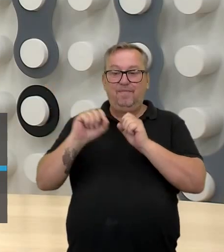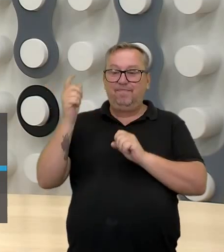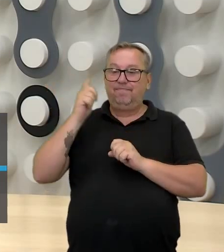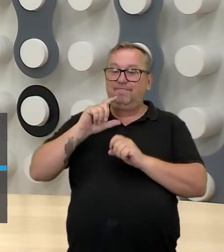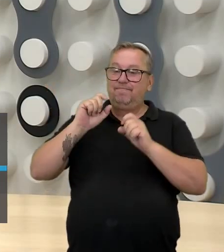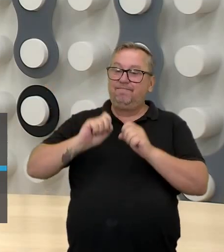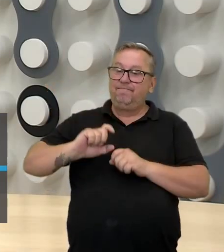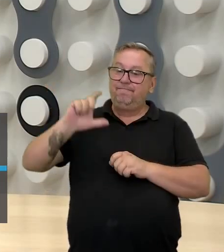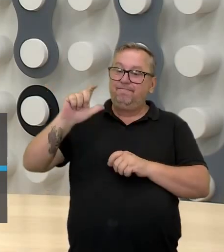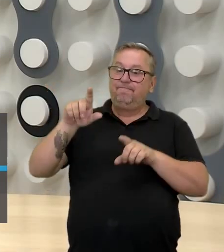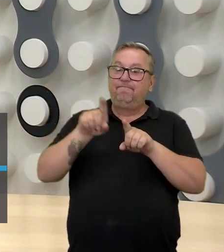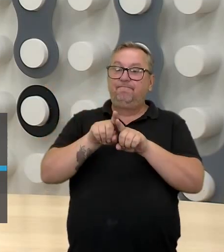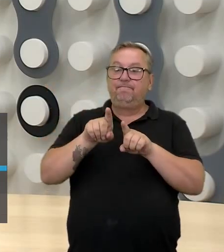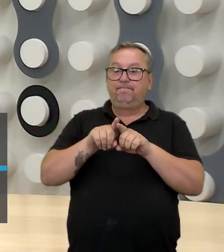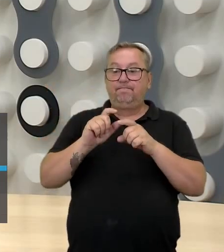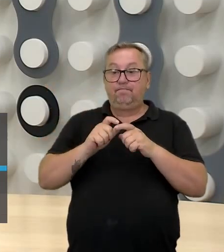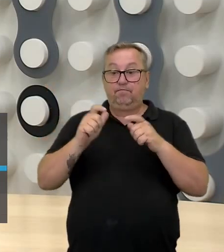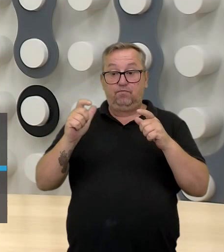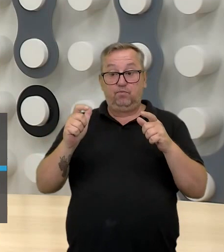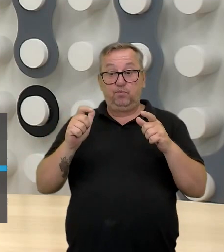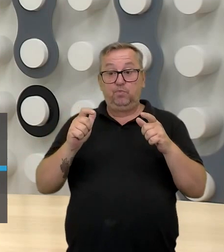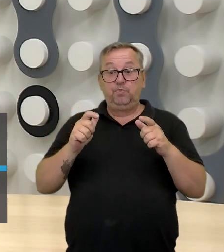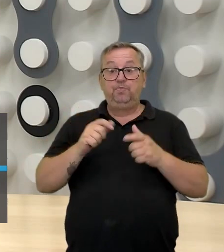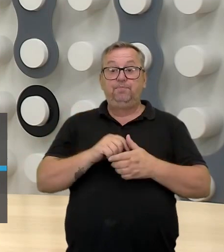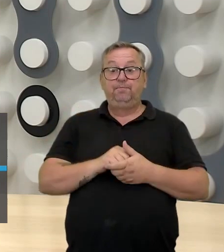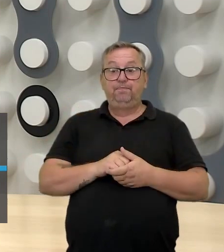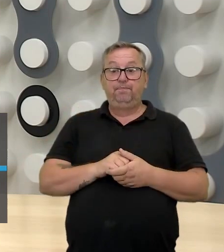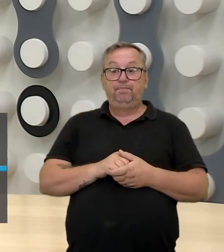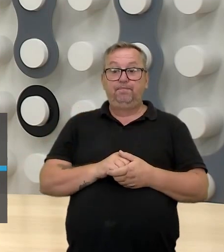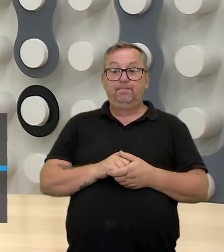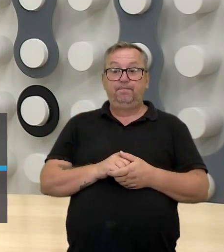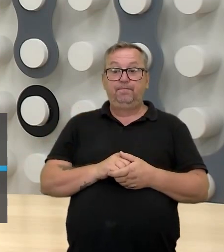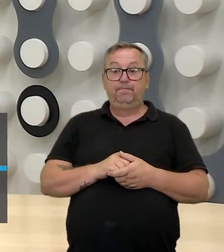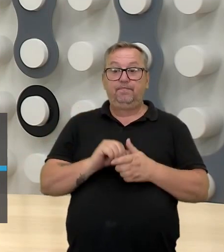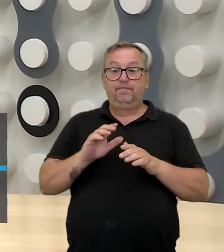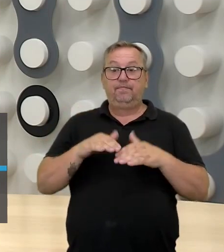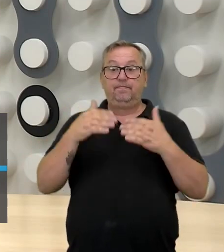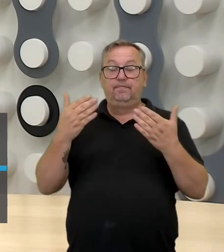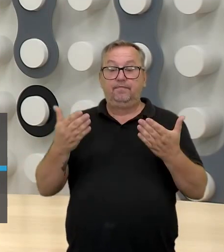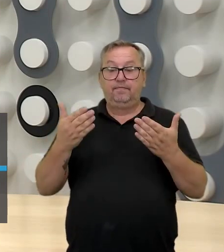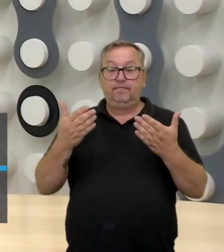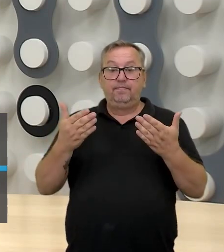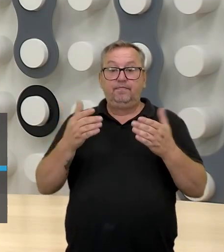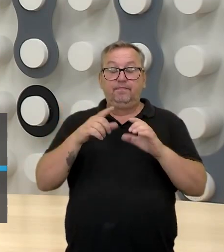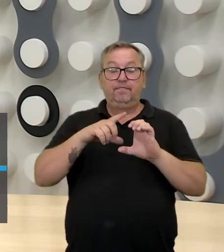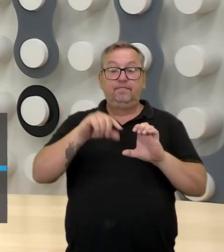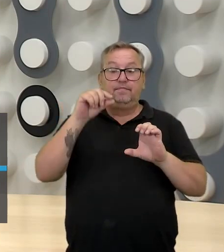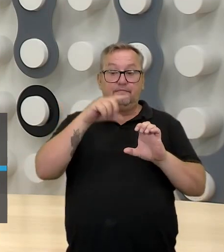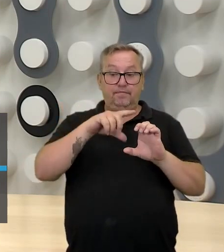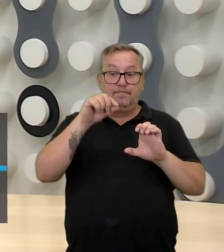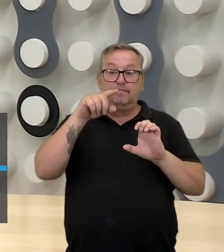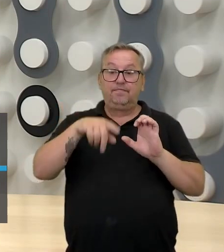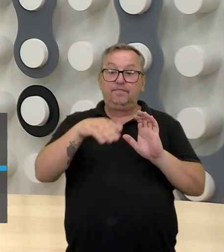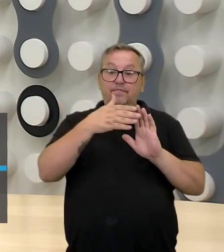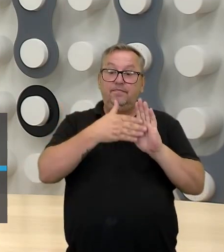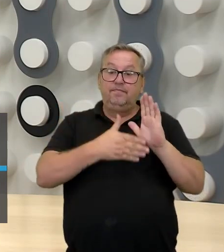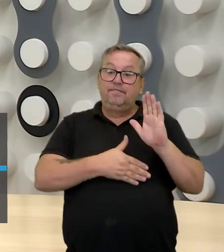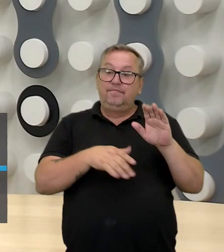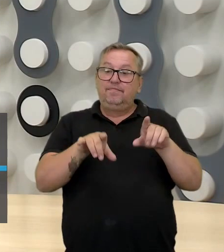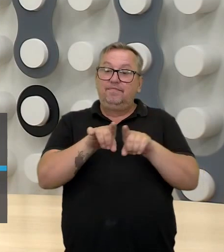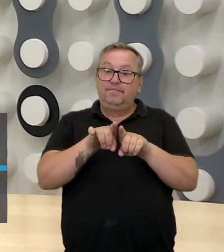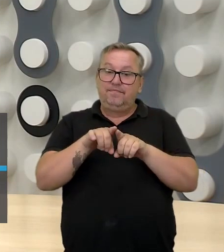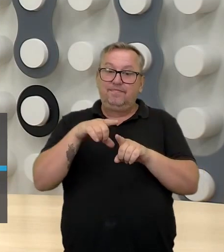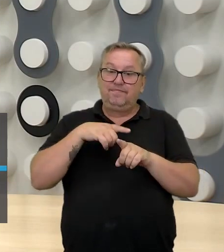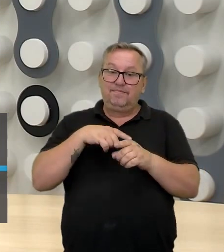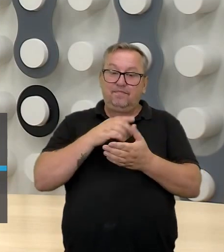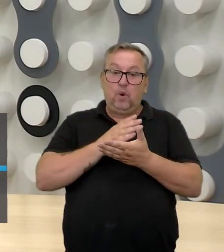se tornassem grandes marcas. Não é? Então, o empreendedorismo e essa proposta aqui, né? Veja,